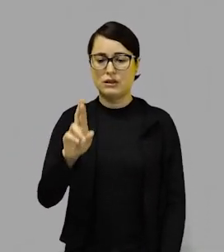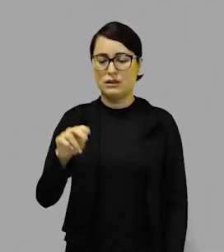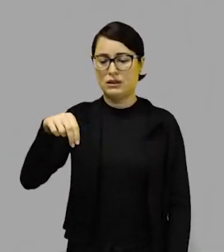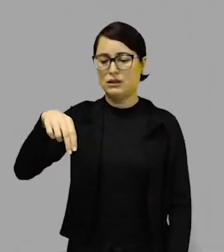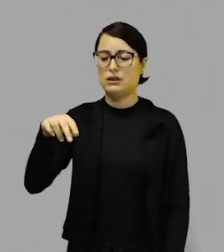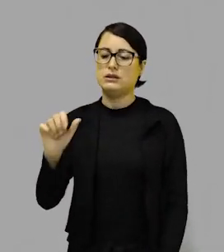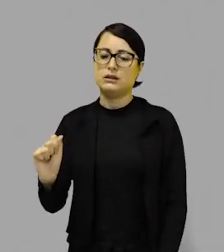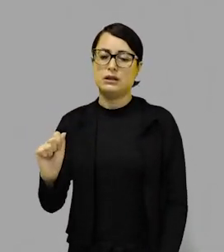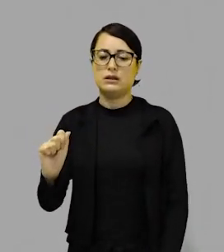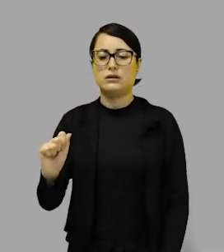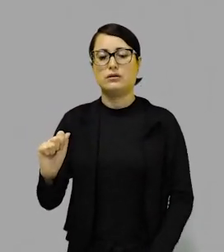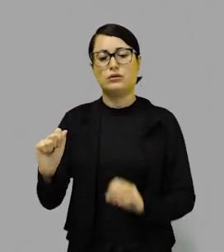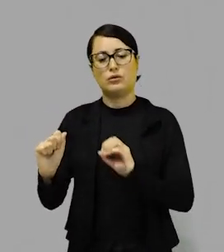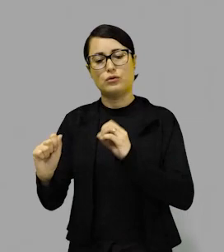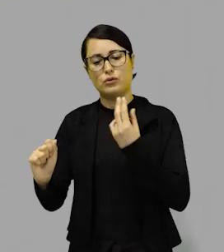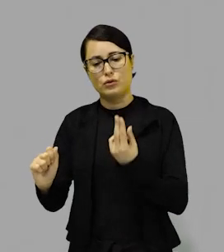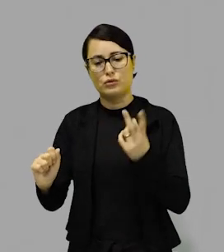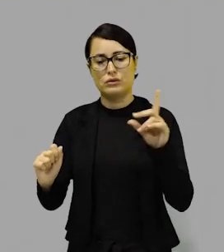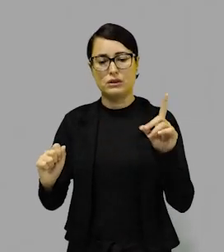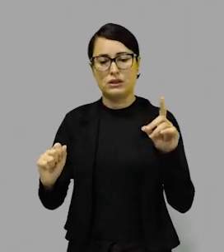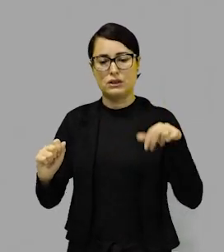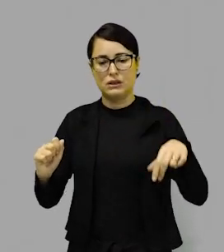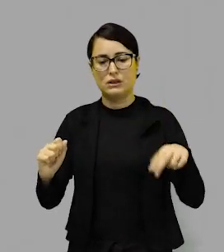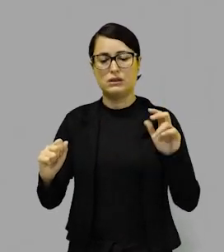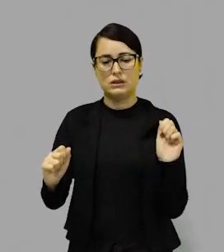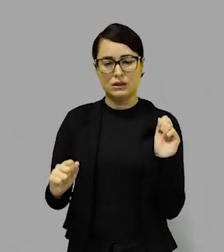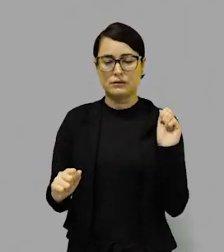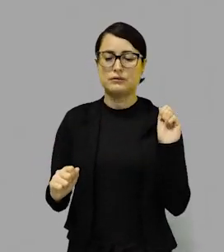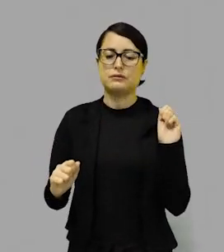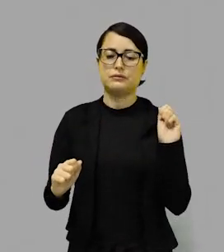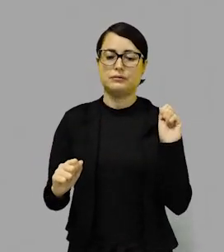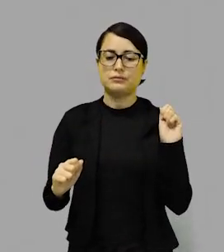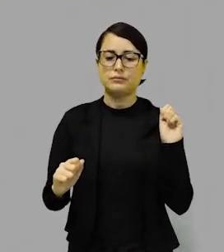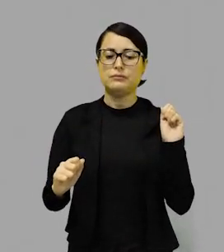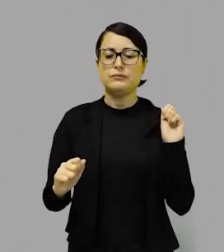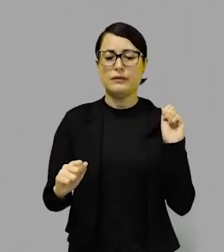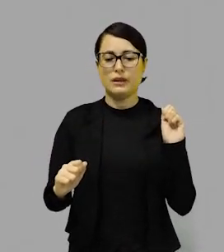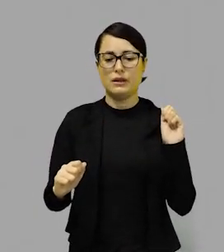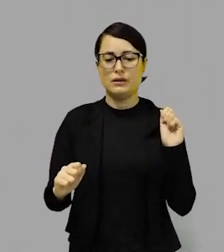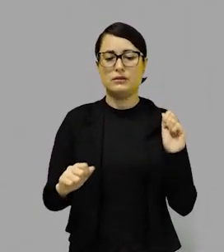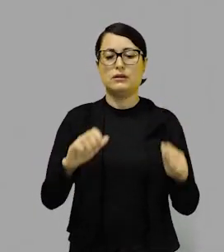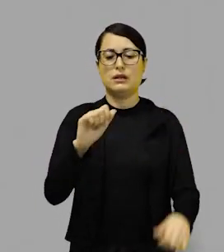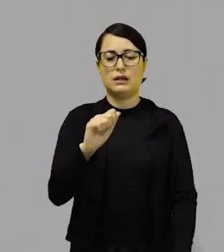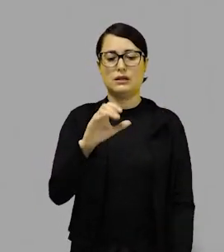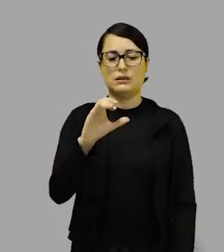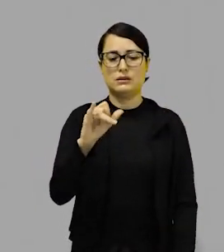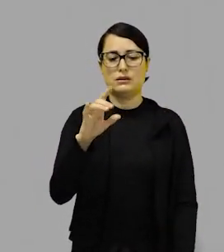RNA. DNA, ela vem de uma sigla, né? Ácido